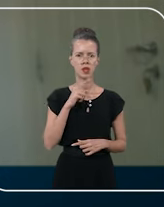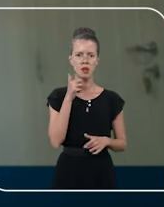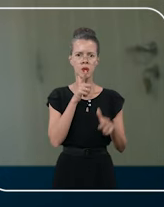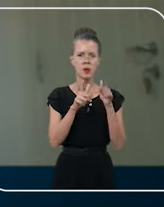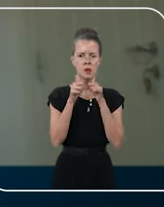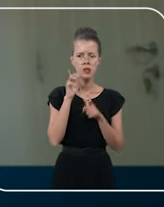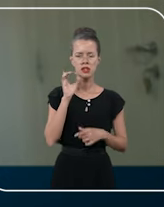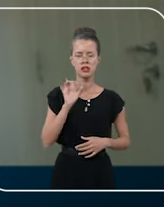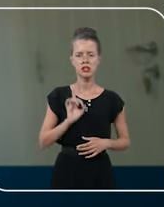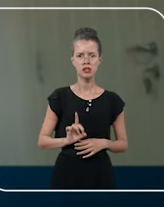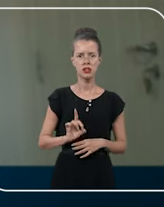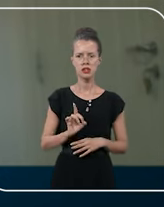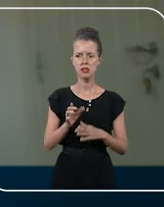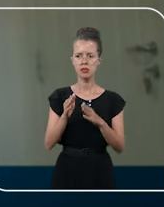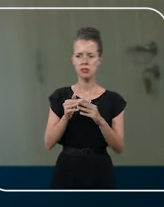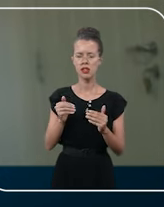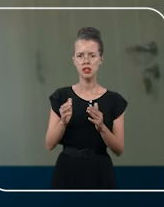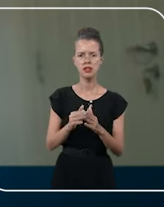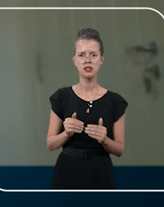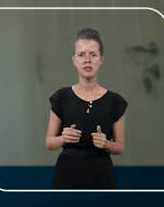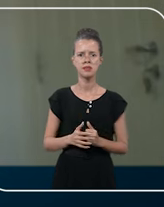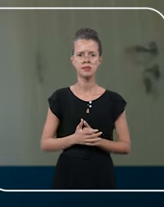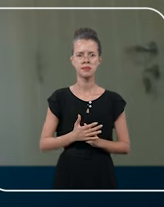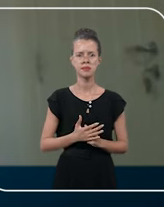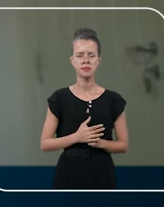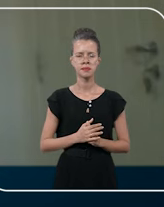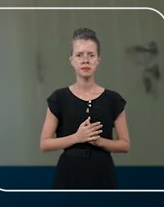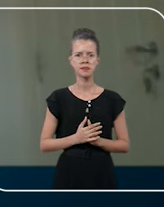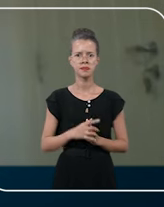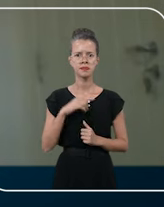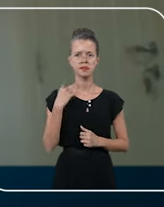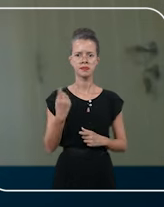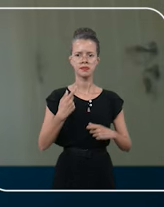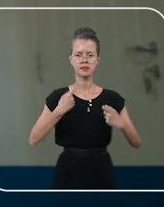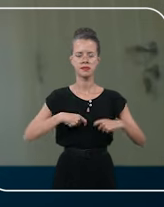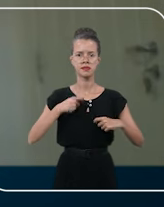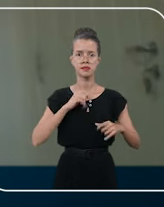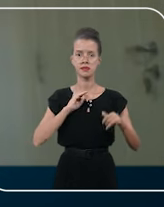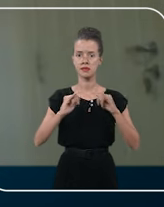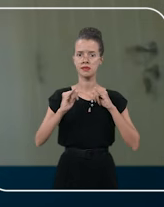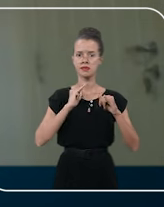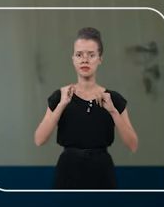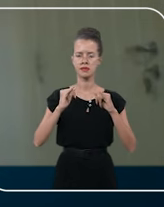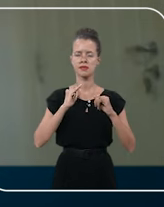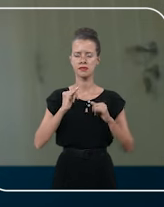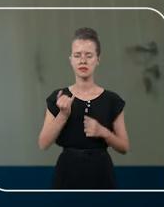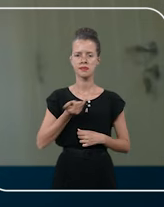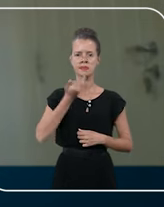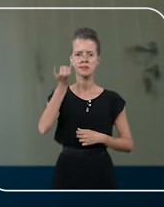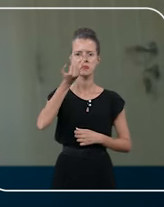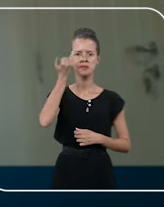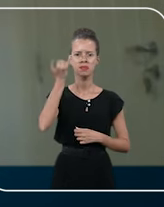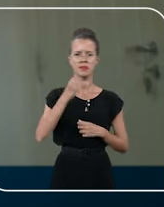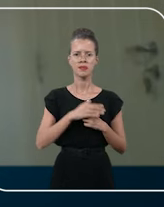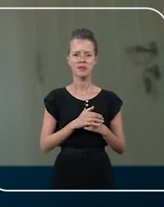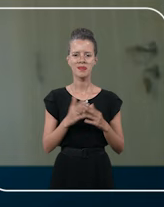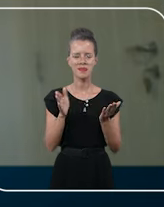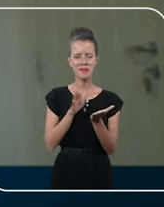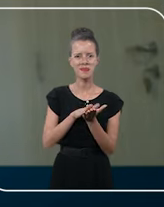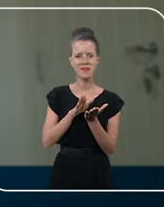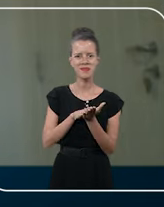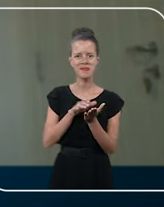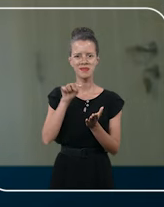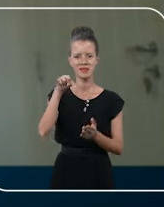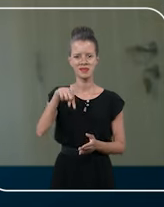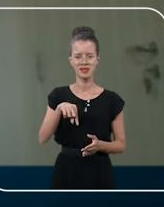requerer qualquer tipo de solução. Nós precisamos ter informações. Então, até aproveito aqui para parabenizar essa iniciativa